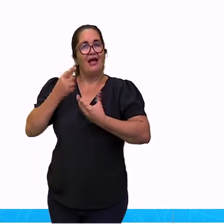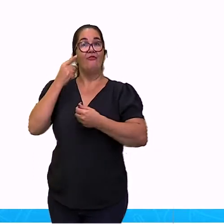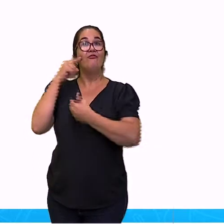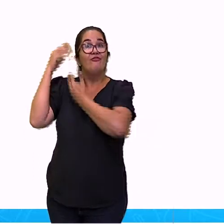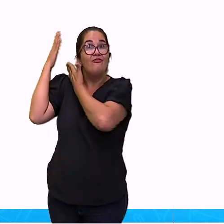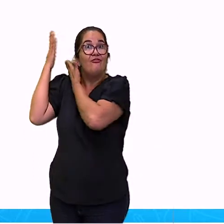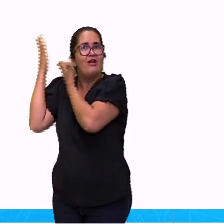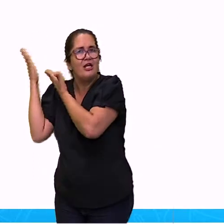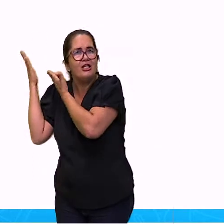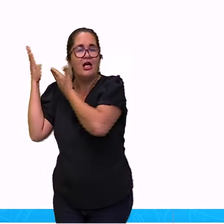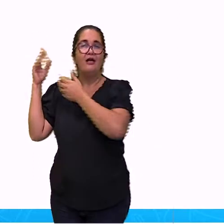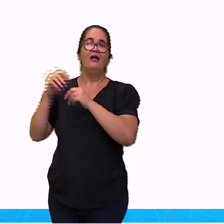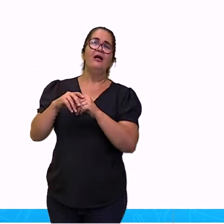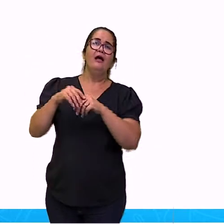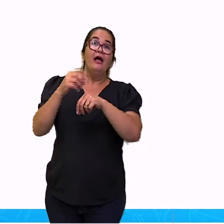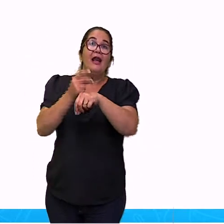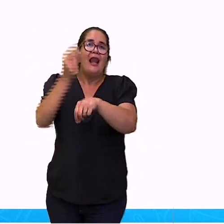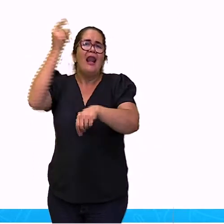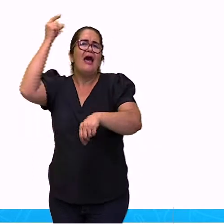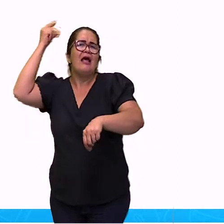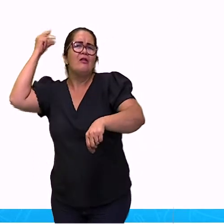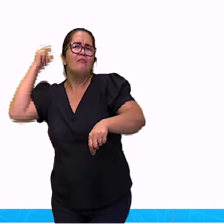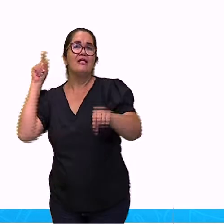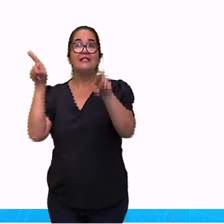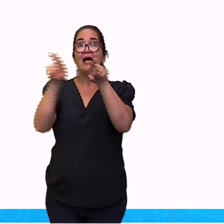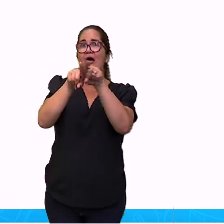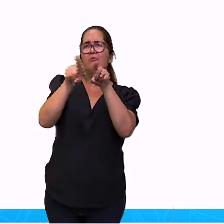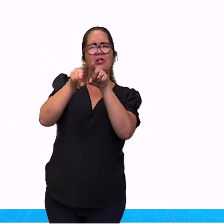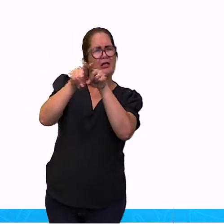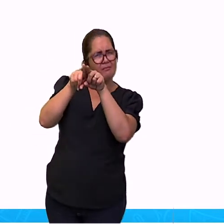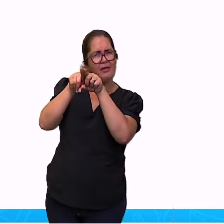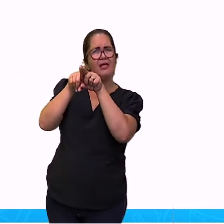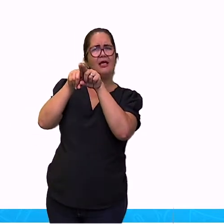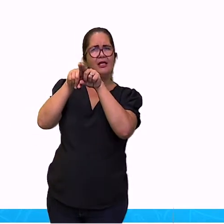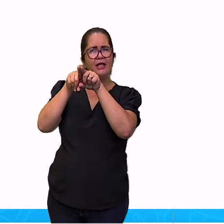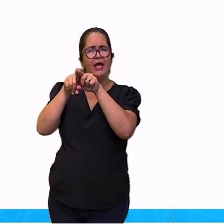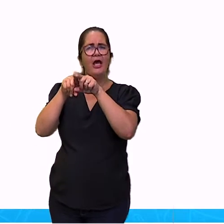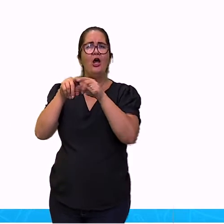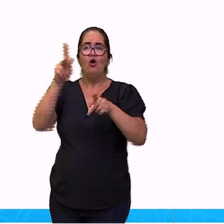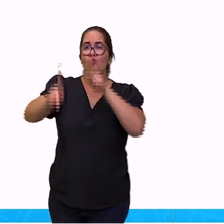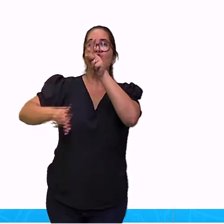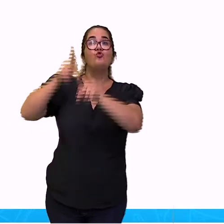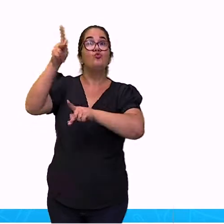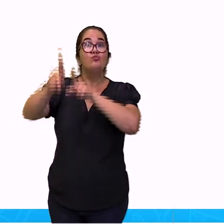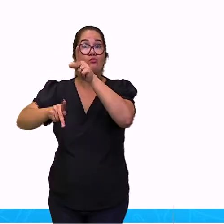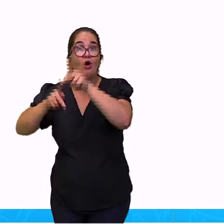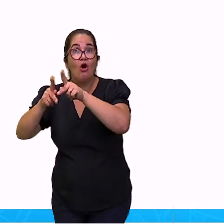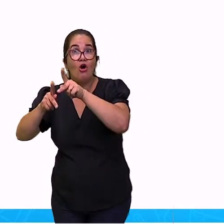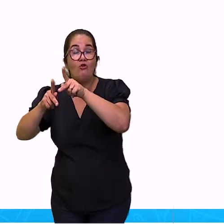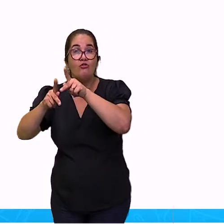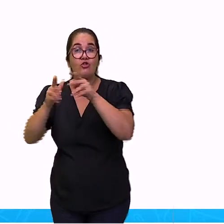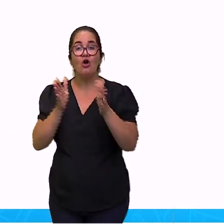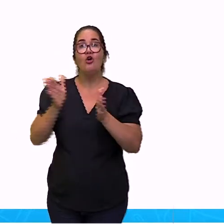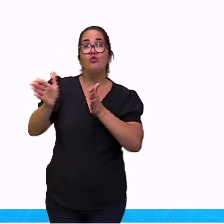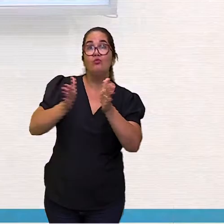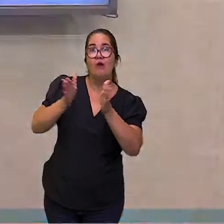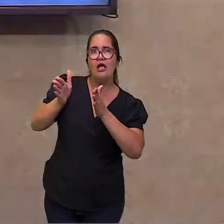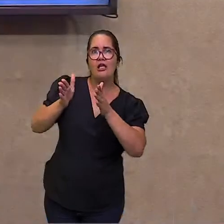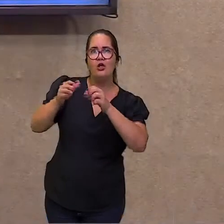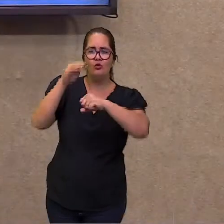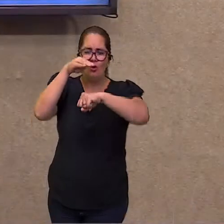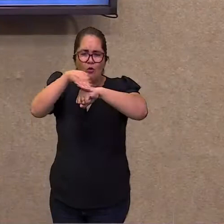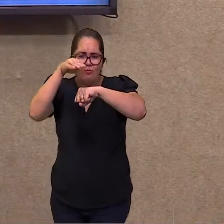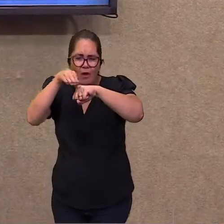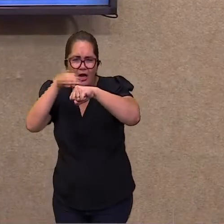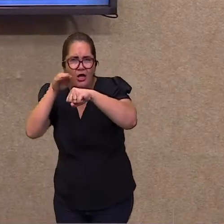período paleolítico que representam figuras humanas realizando movimentos que foram interpretados como dança.